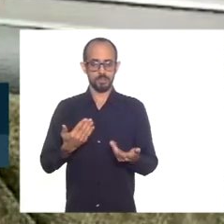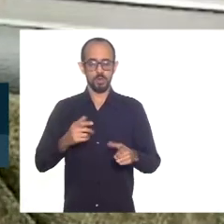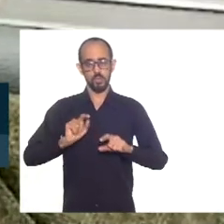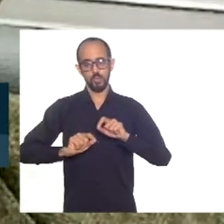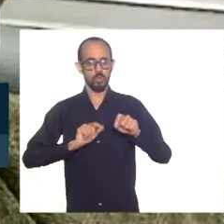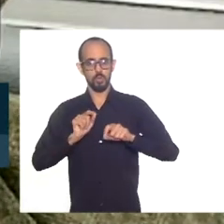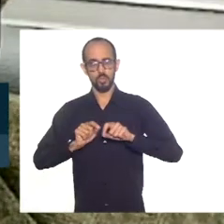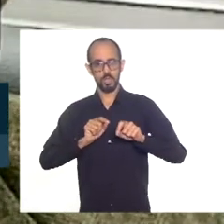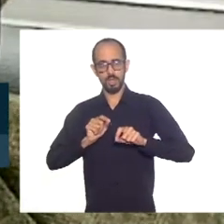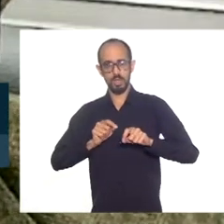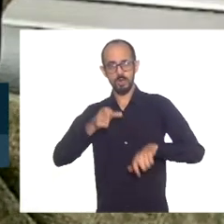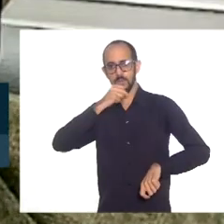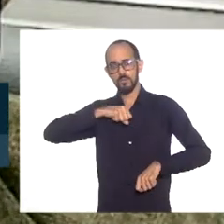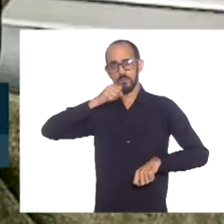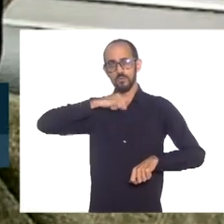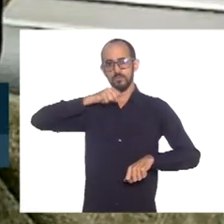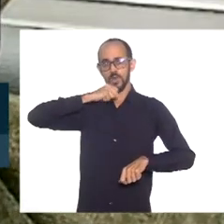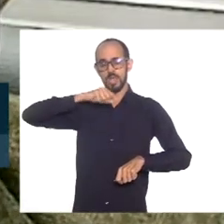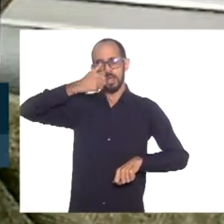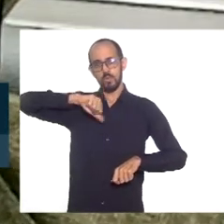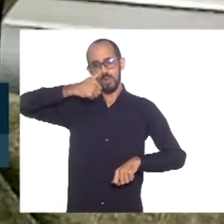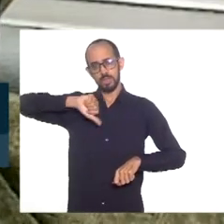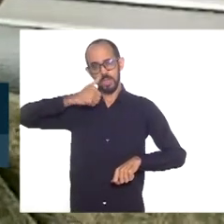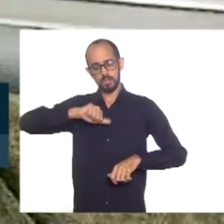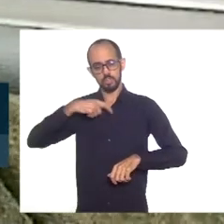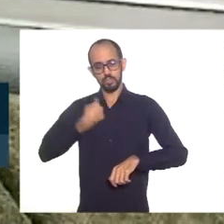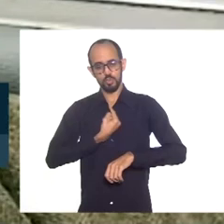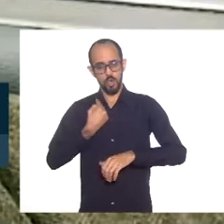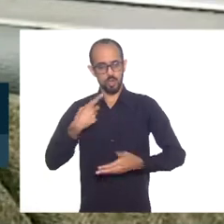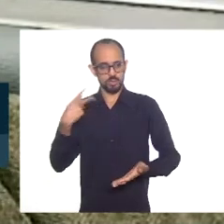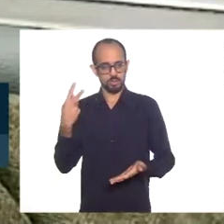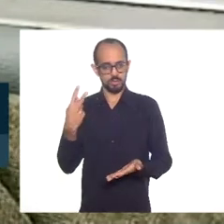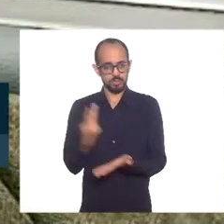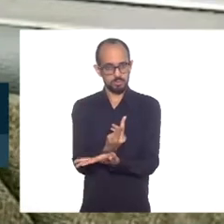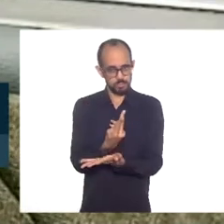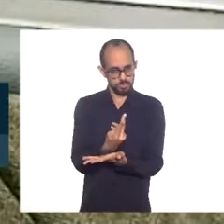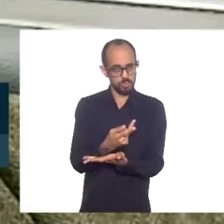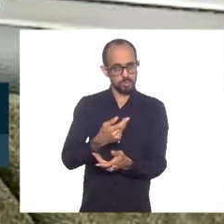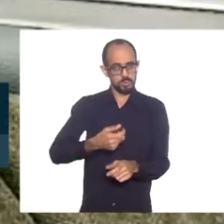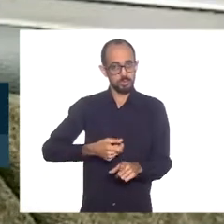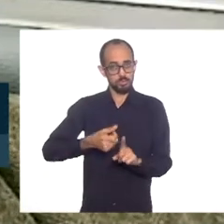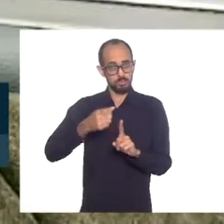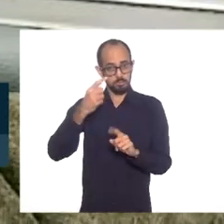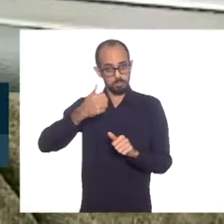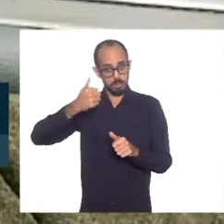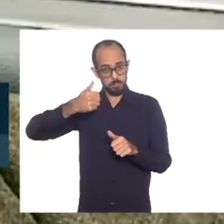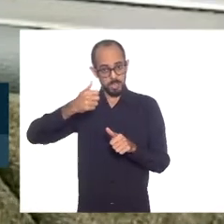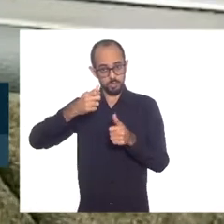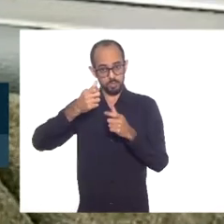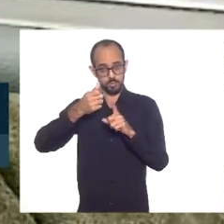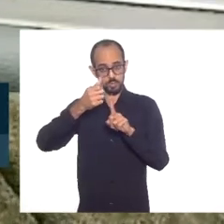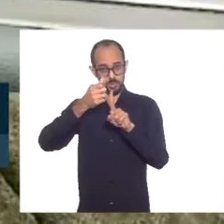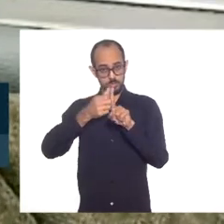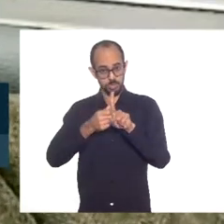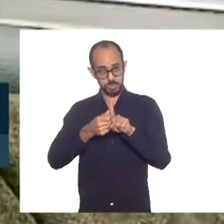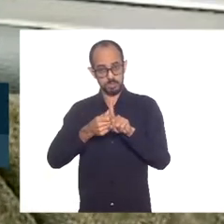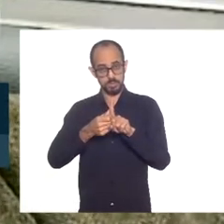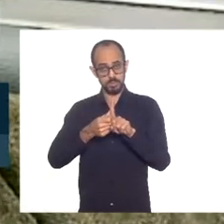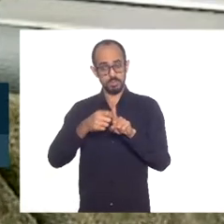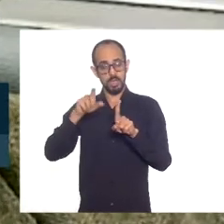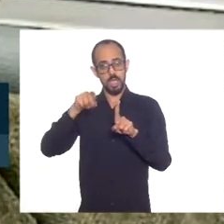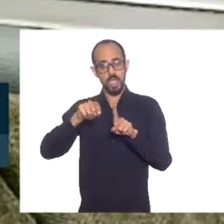ganho qualitativo que nós tivemos nesse primeiro semestre foi